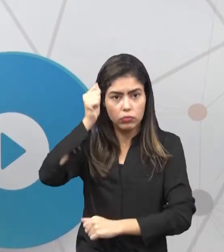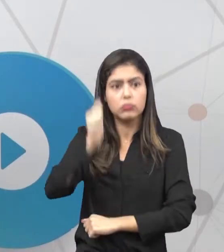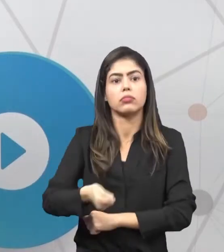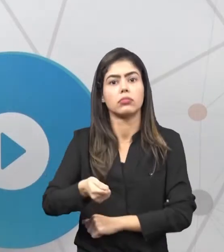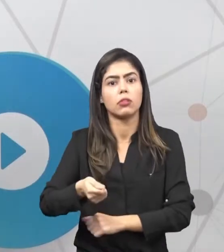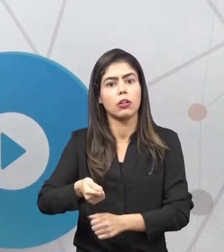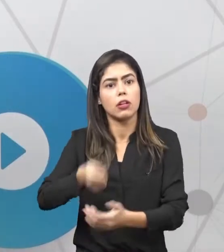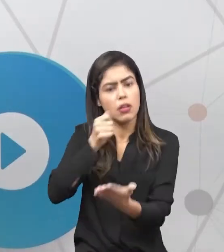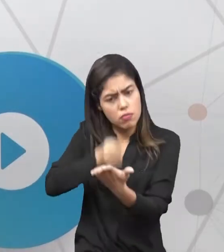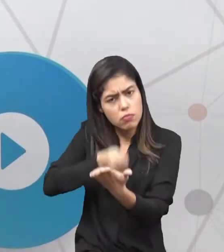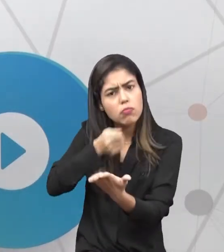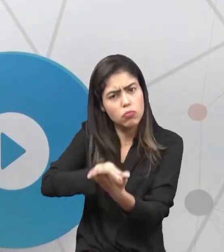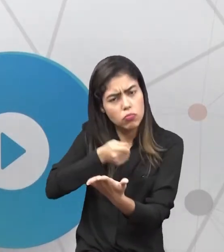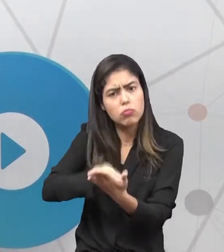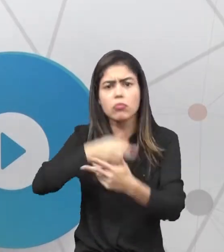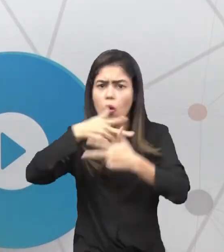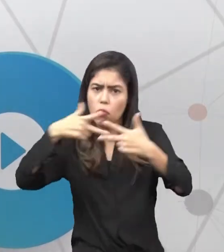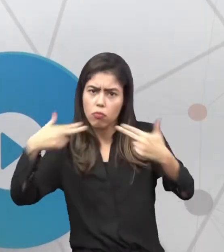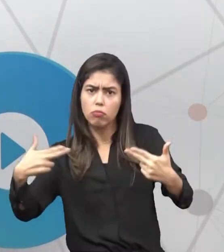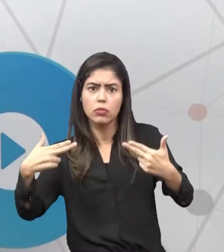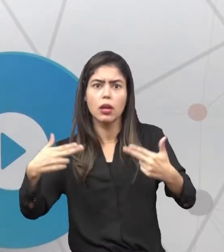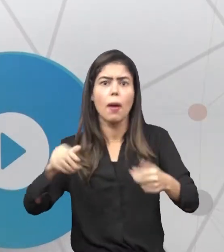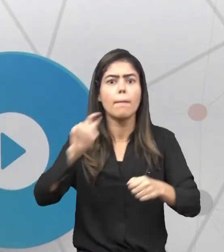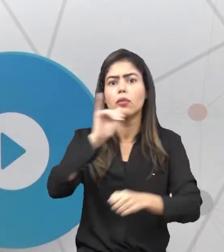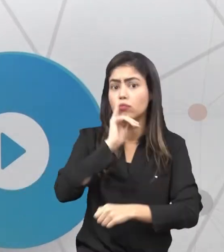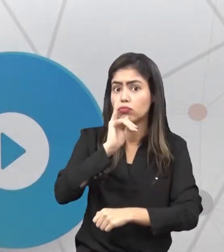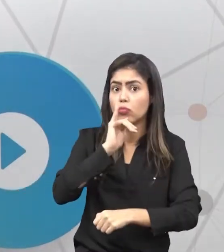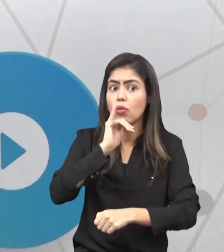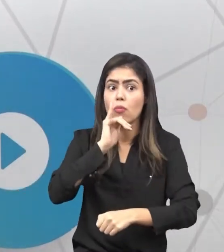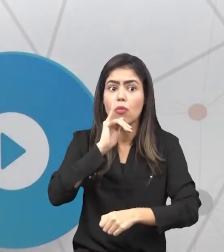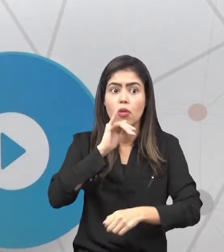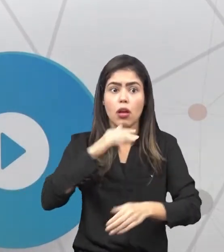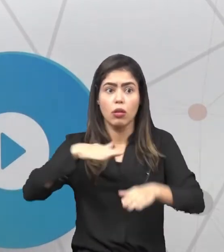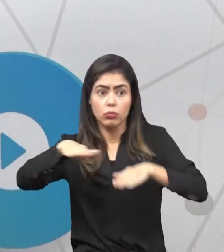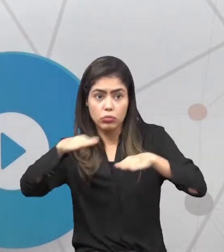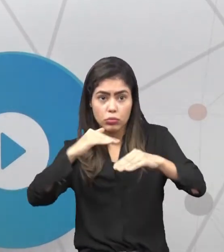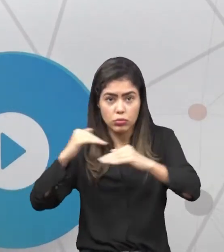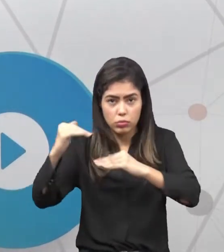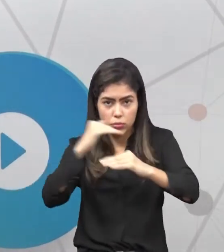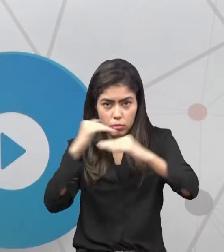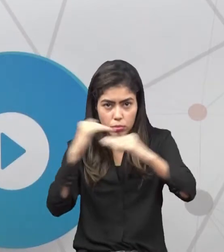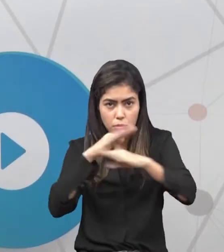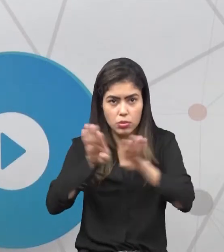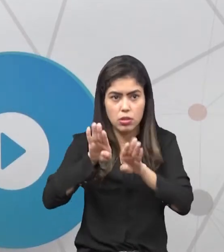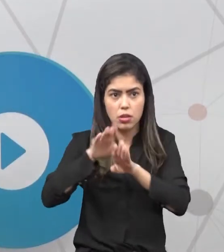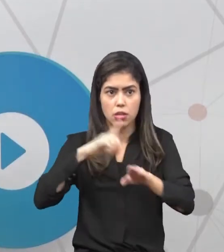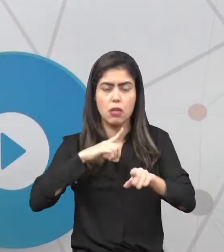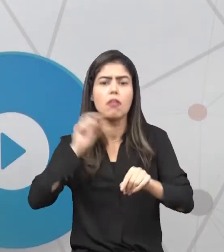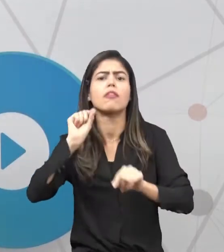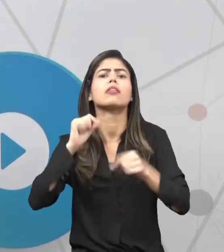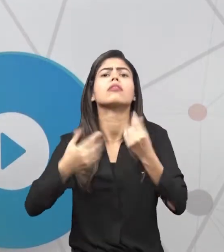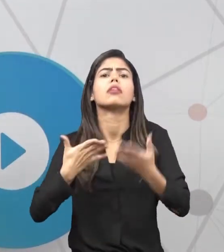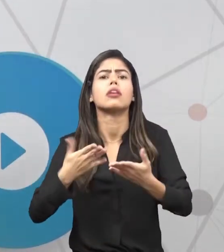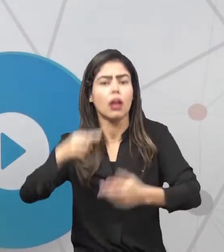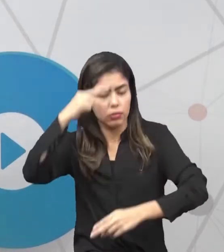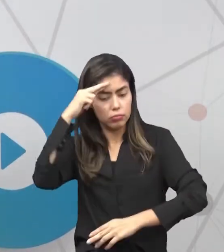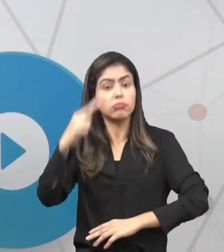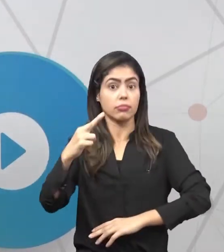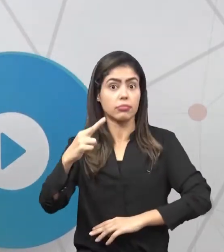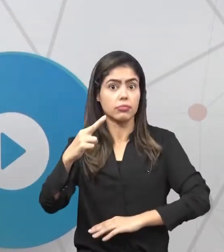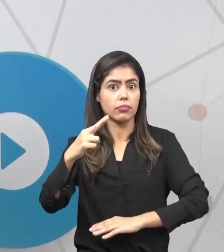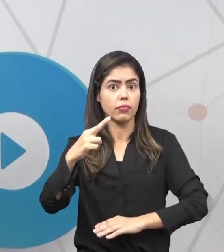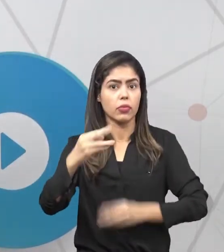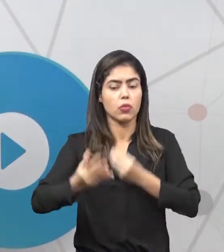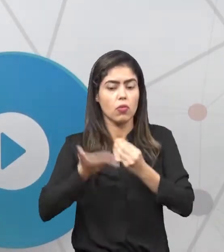te cobrando alguma coisa, por exemplo, no trânsito, o que ele está fazendo? Ele está exercendo a sua autoridade. Com base em